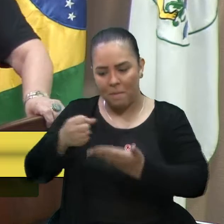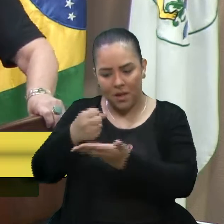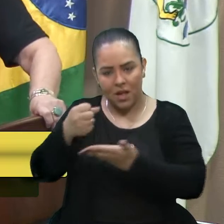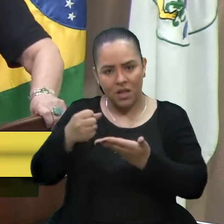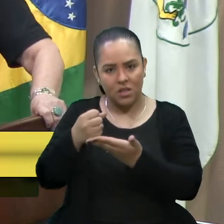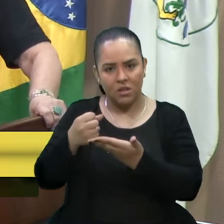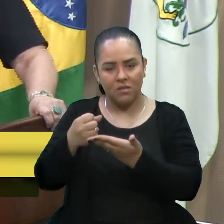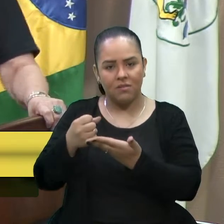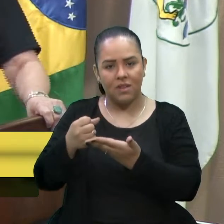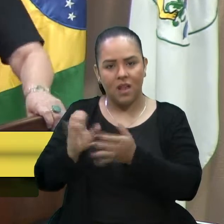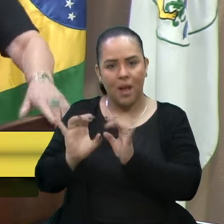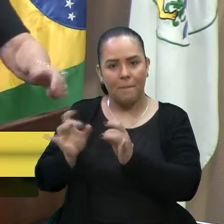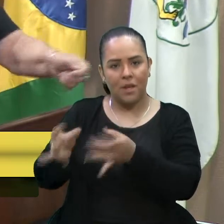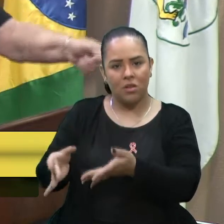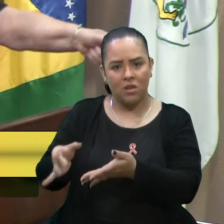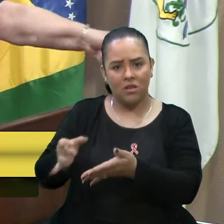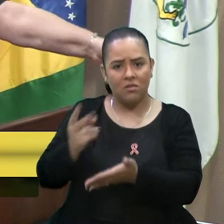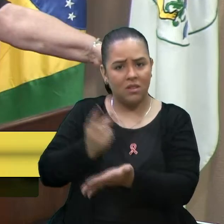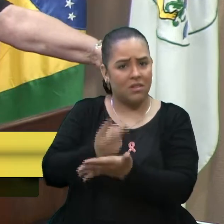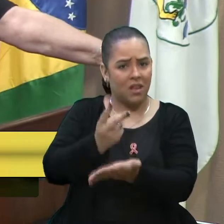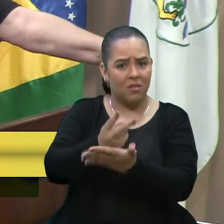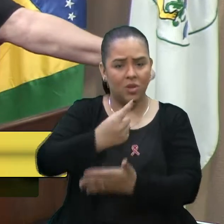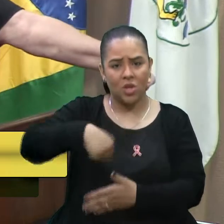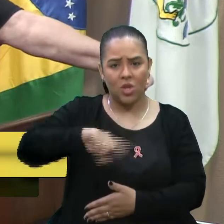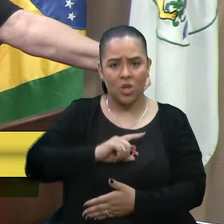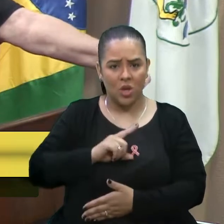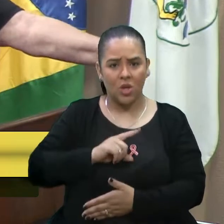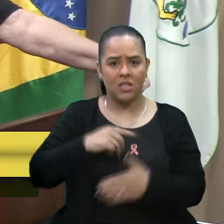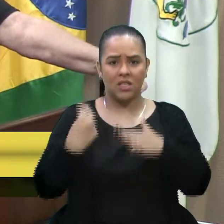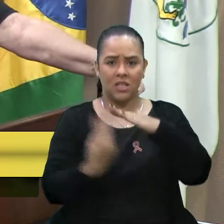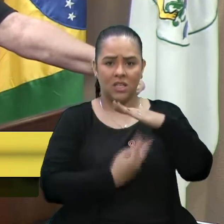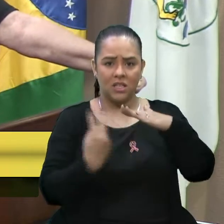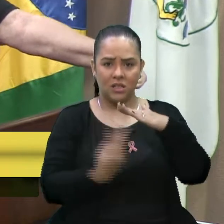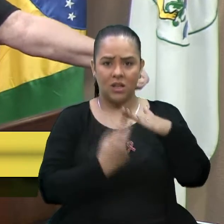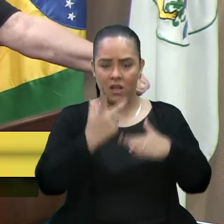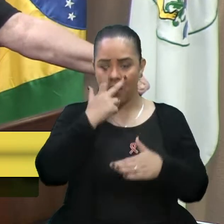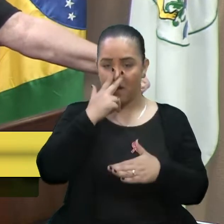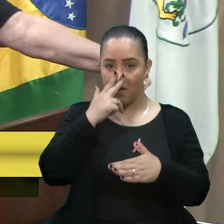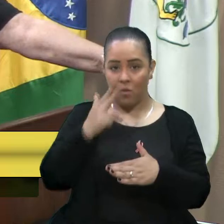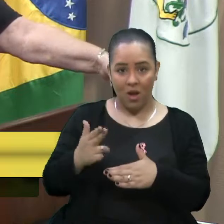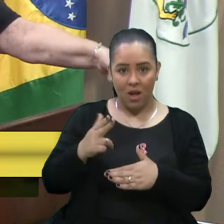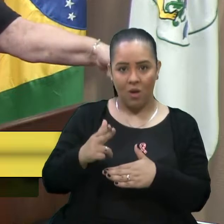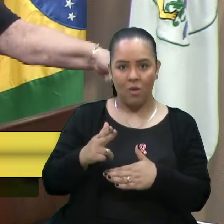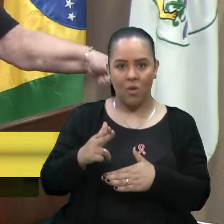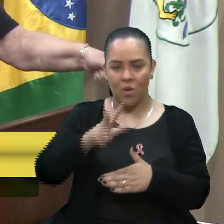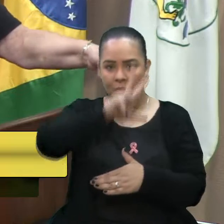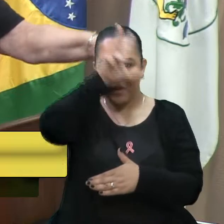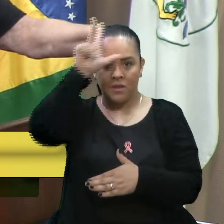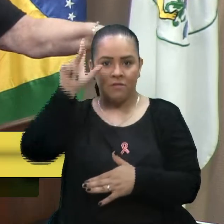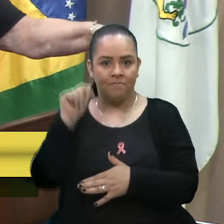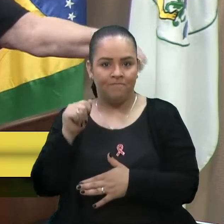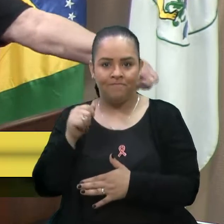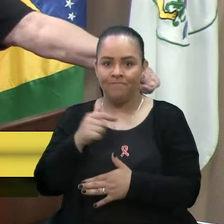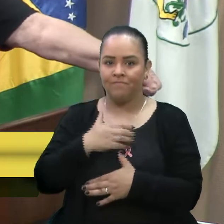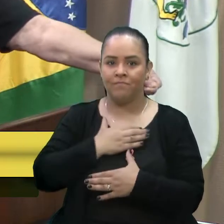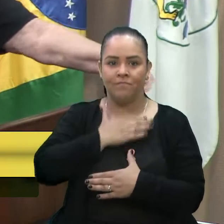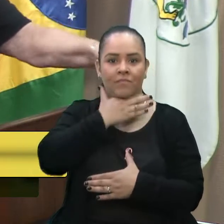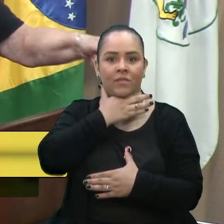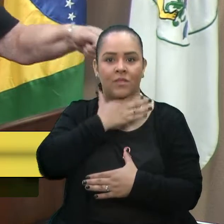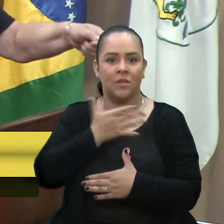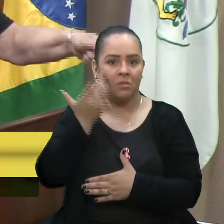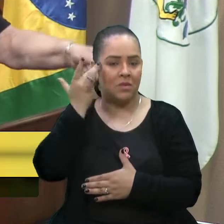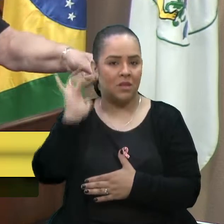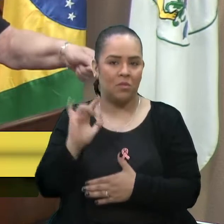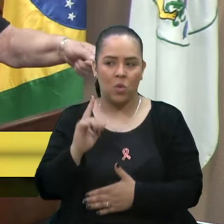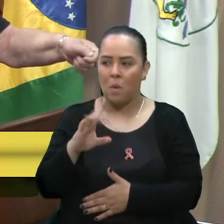cada vez que a gente terceiriza, a gente vai botando a faca no pescoço do prefeito que está aí, para dizer, esse mês é 1 milhão,